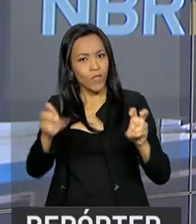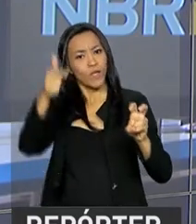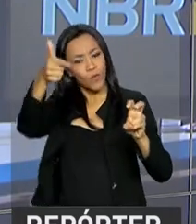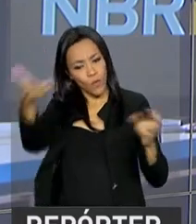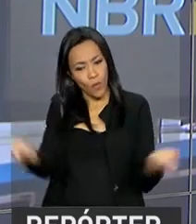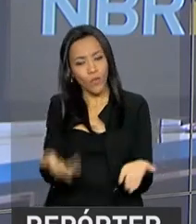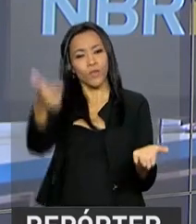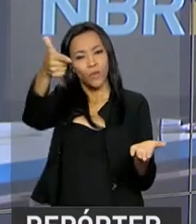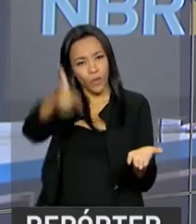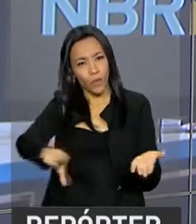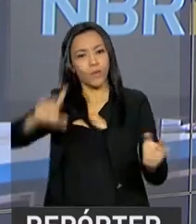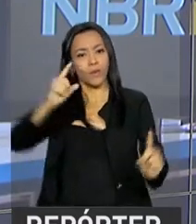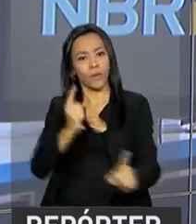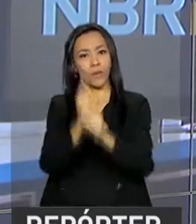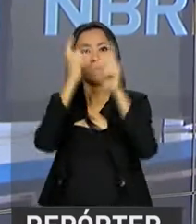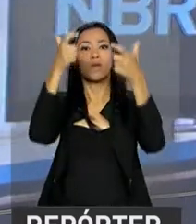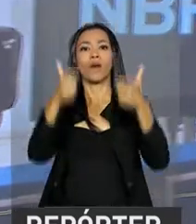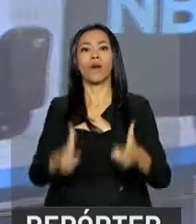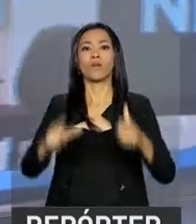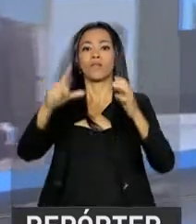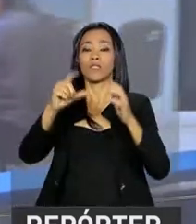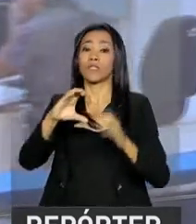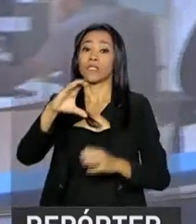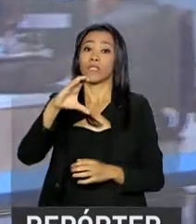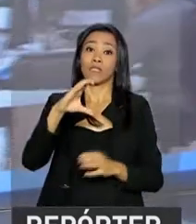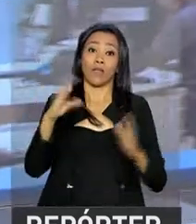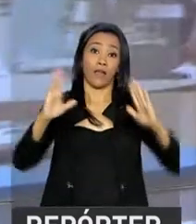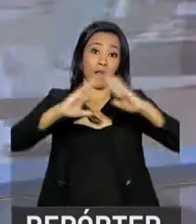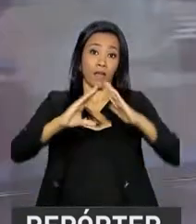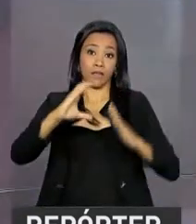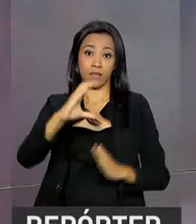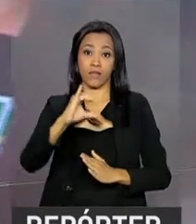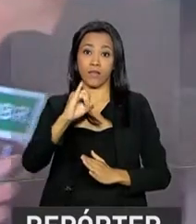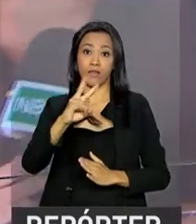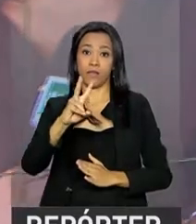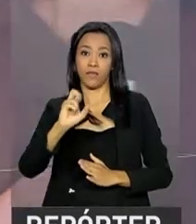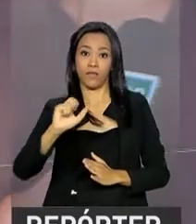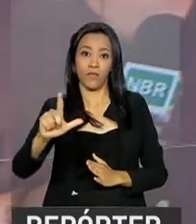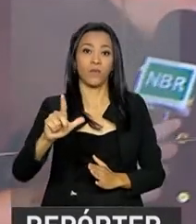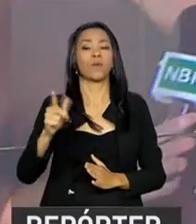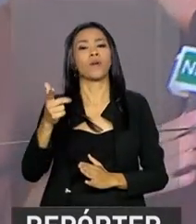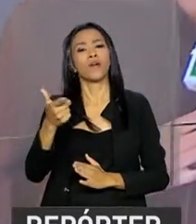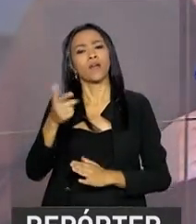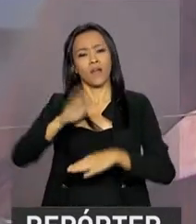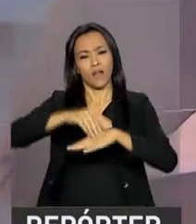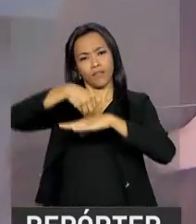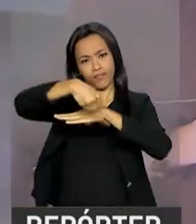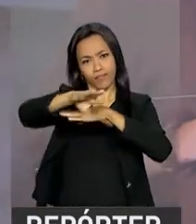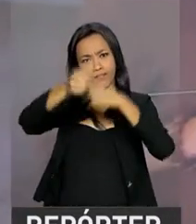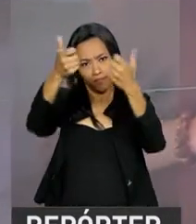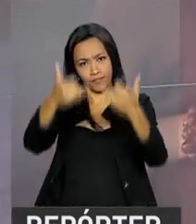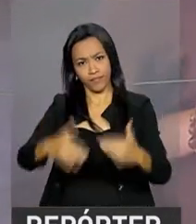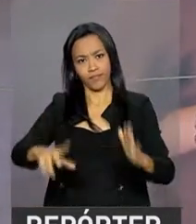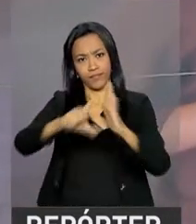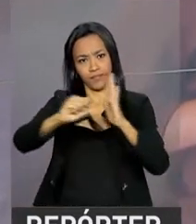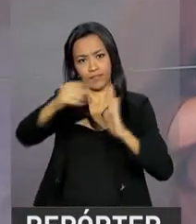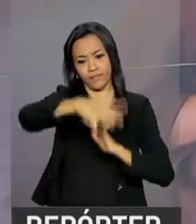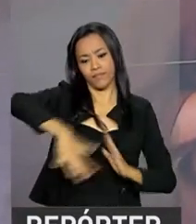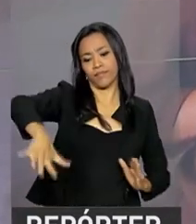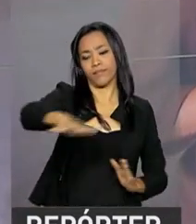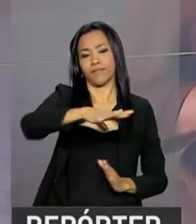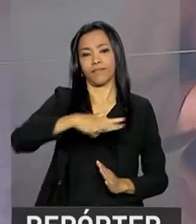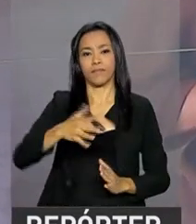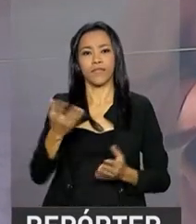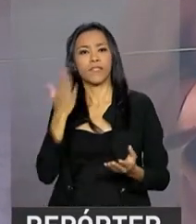na casa civil quem tem as informações sobre essa reunião a repórter tatiana dias que estava no palácio do planalto acompanhando a